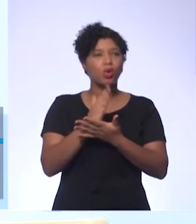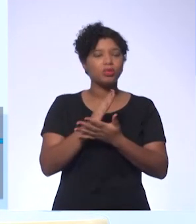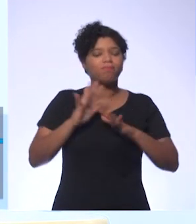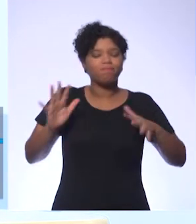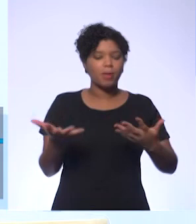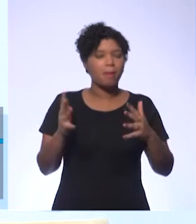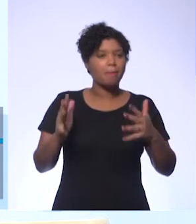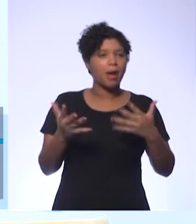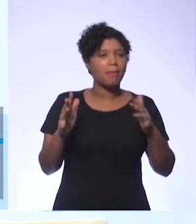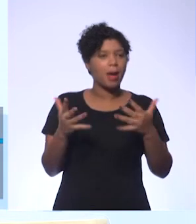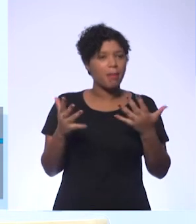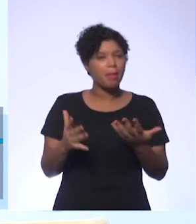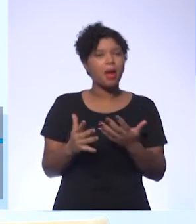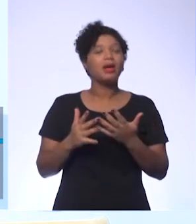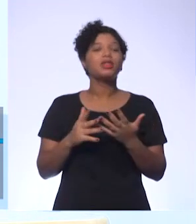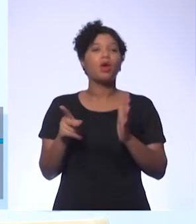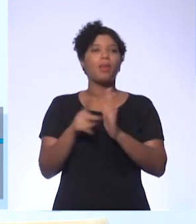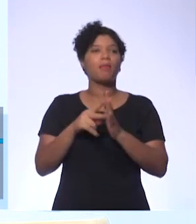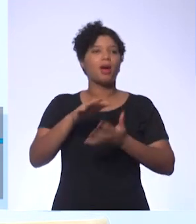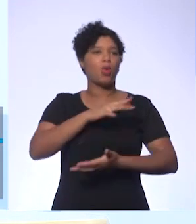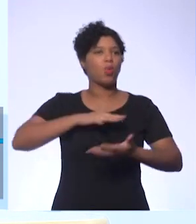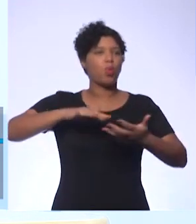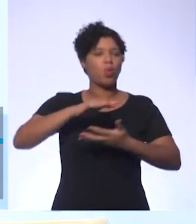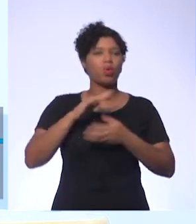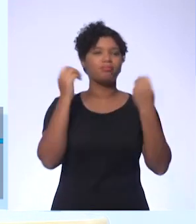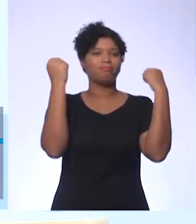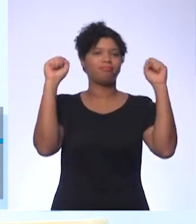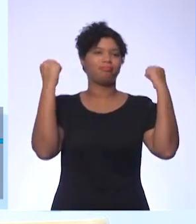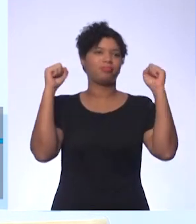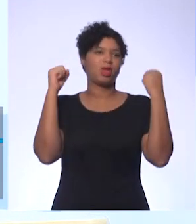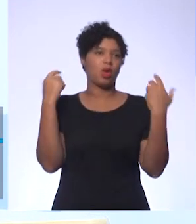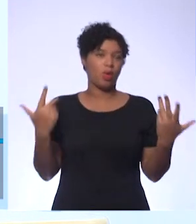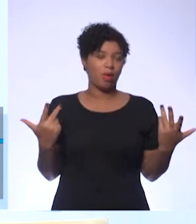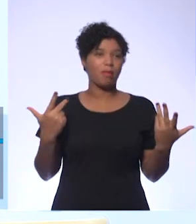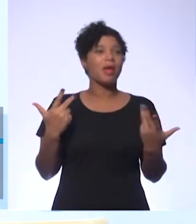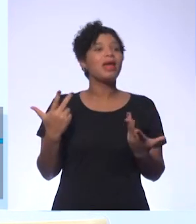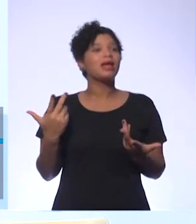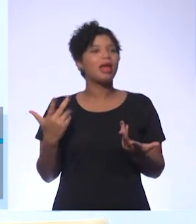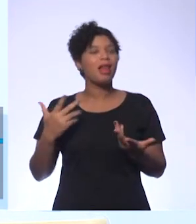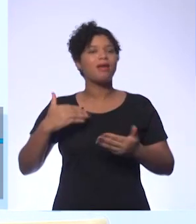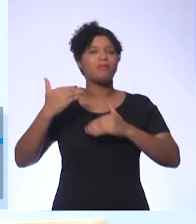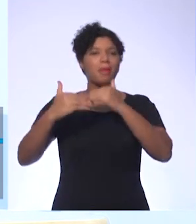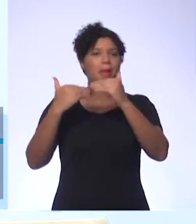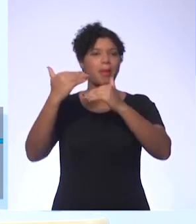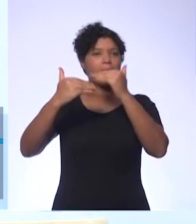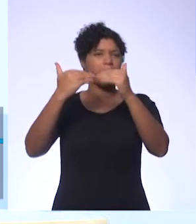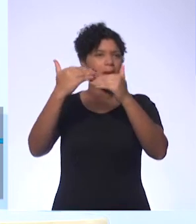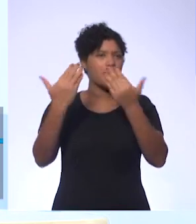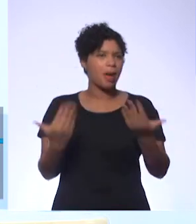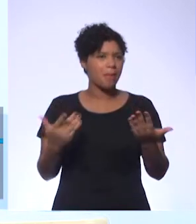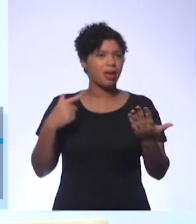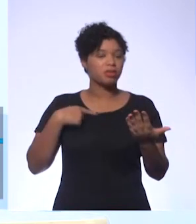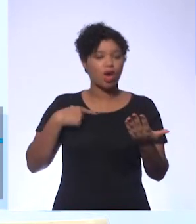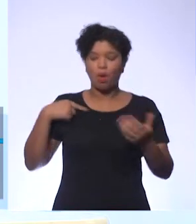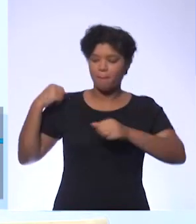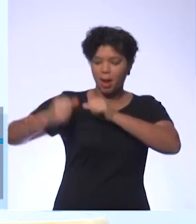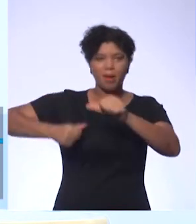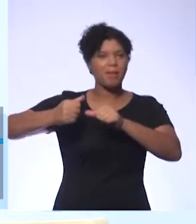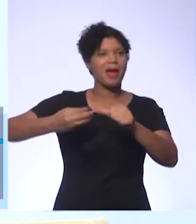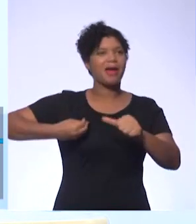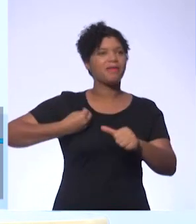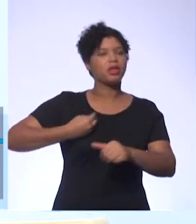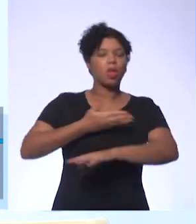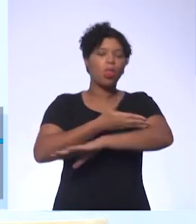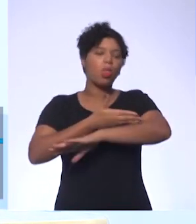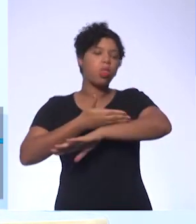as condições para a Revolução Industrial. E a Revolução Industrial ela transformou o modo de vida,